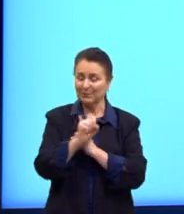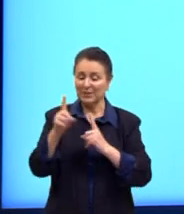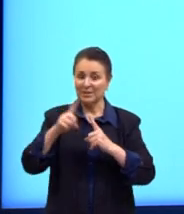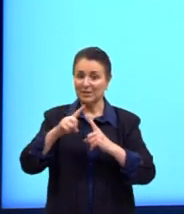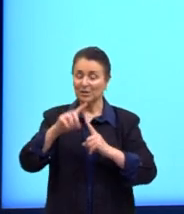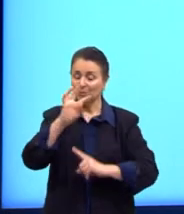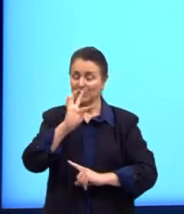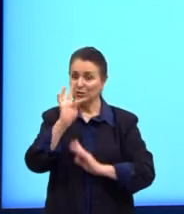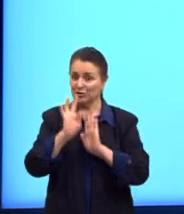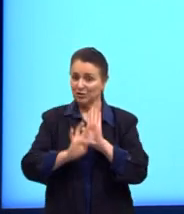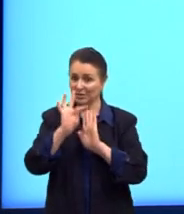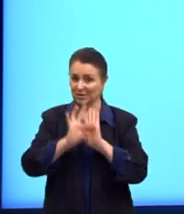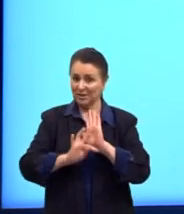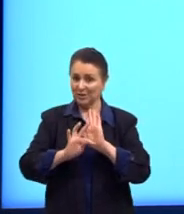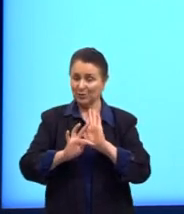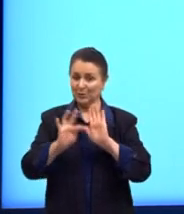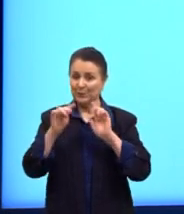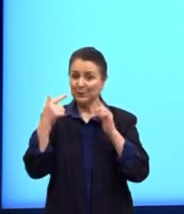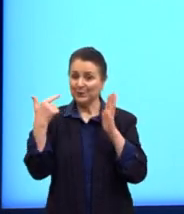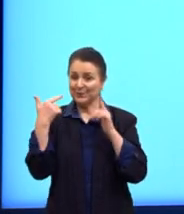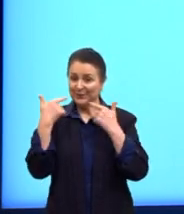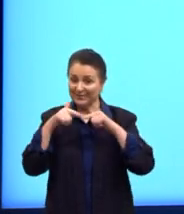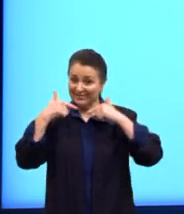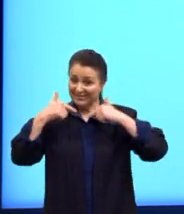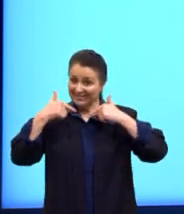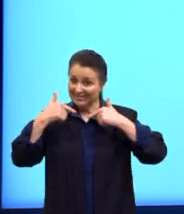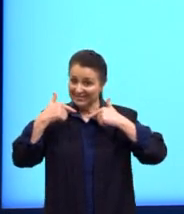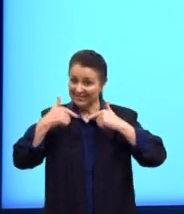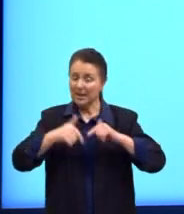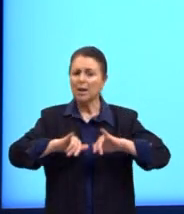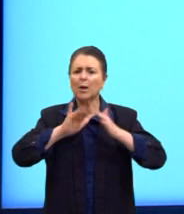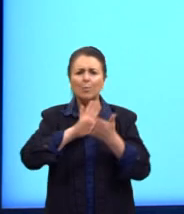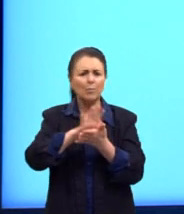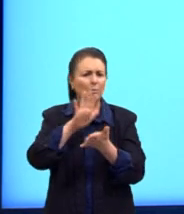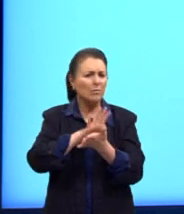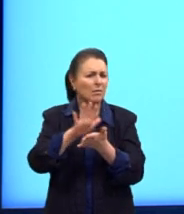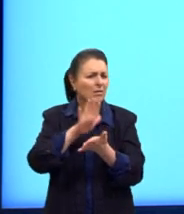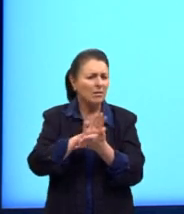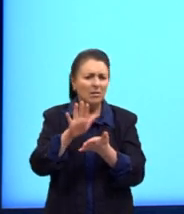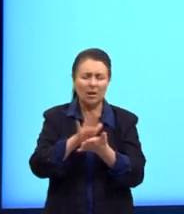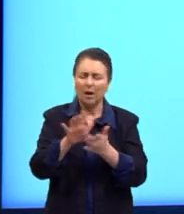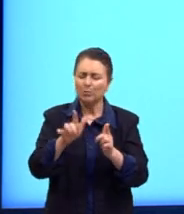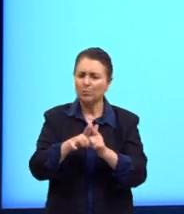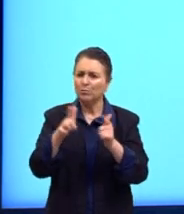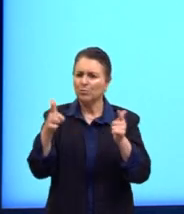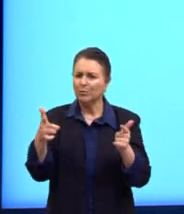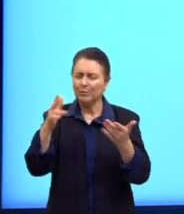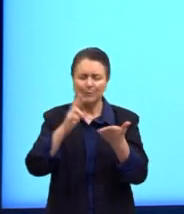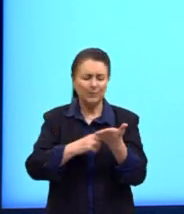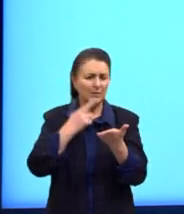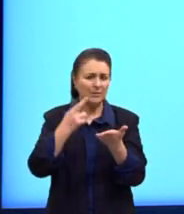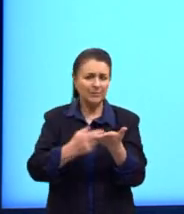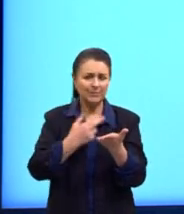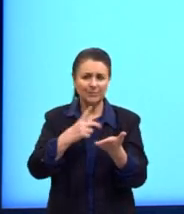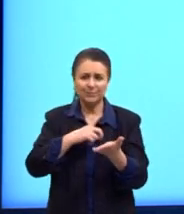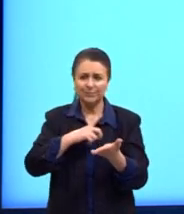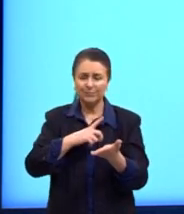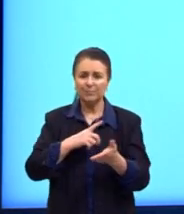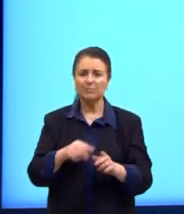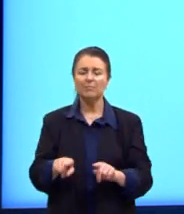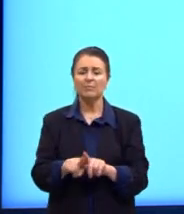de texto humorístico é publicado com regularidade a gente vê aí um jornais em revistas